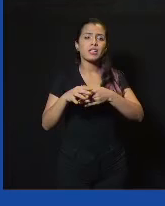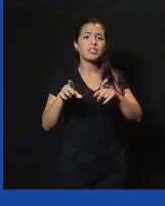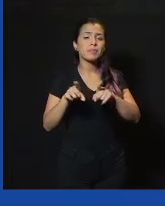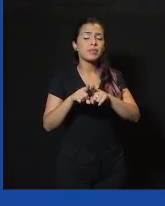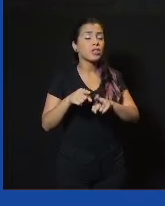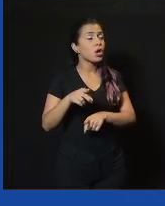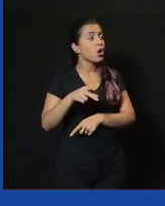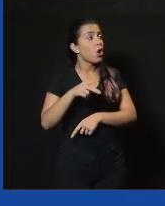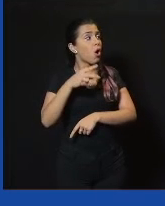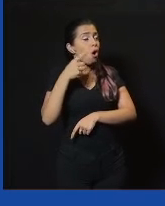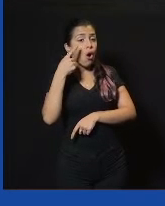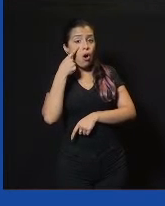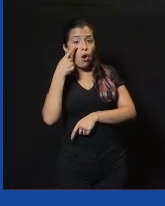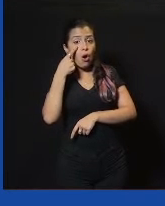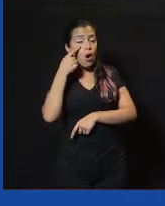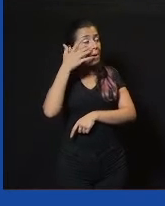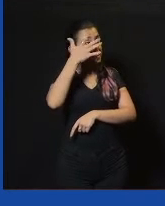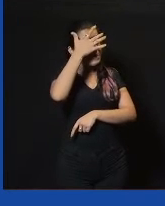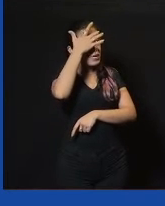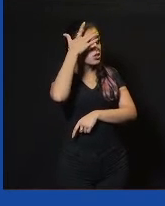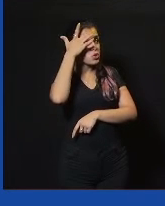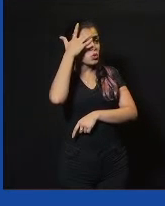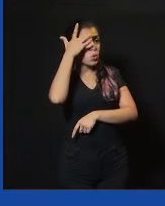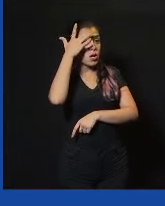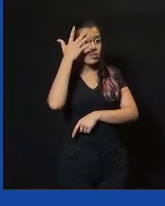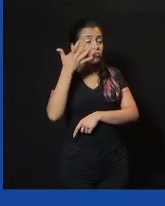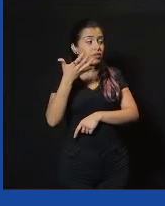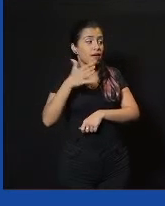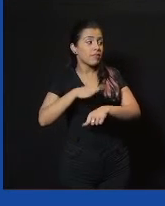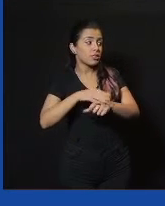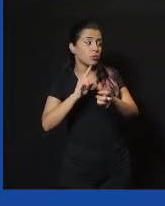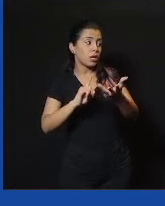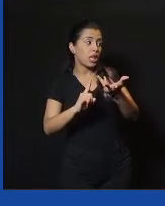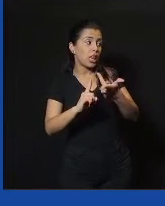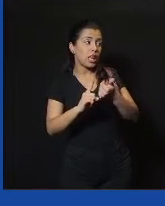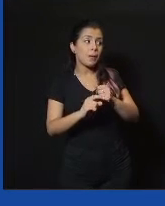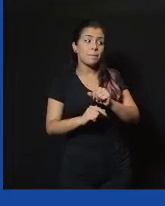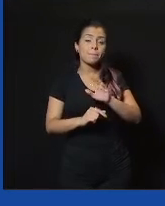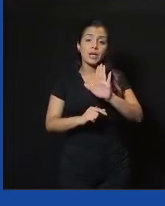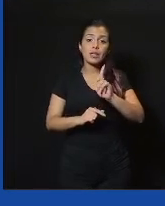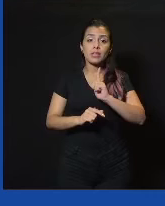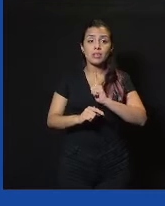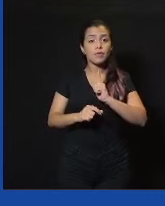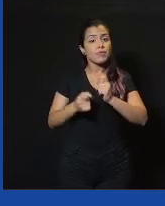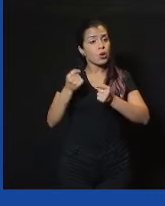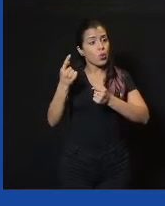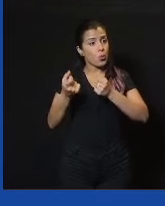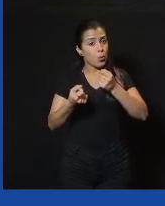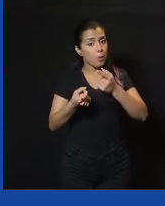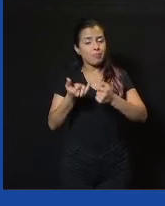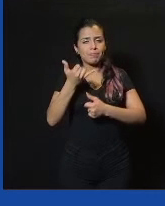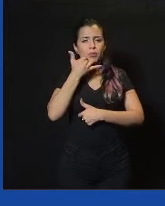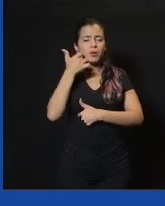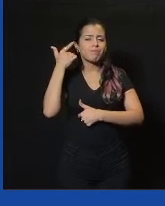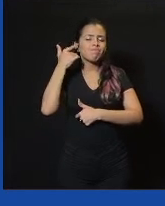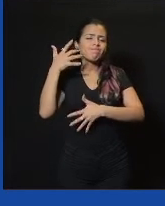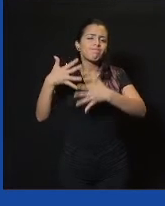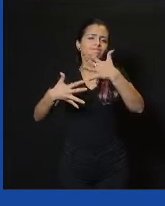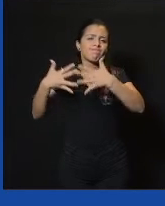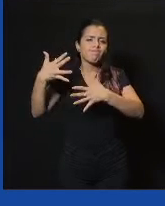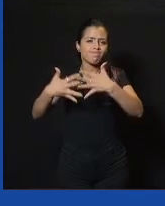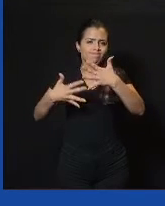pessoas não estão contando mais com o Estado. E tiveram algumas leituras, não da Esther, óbvio,